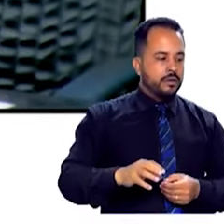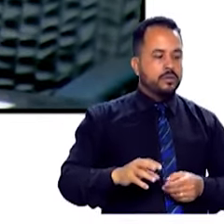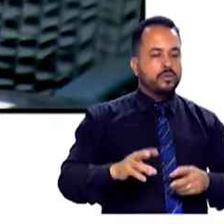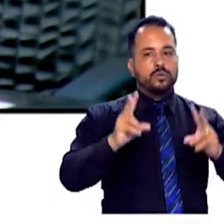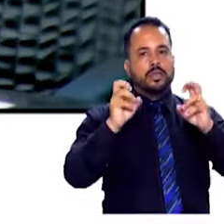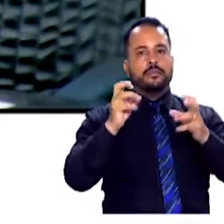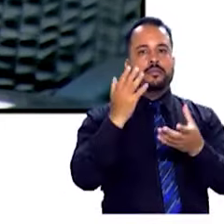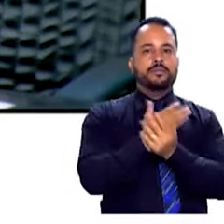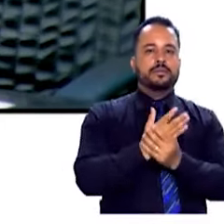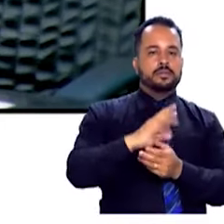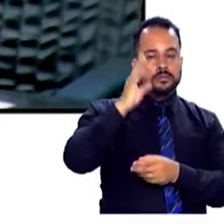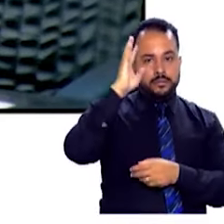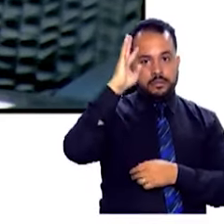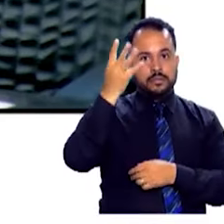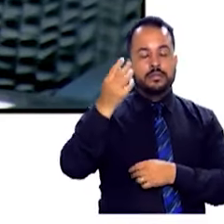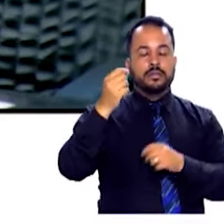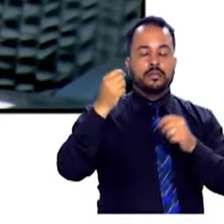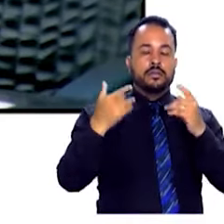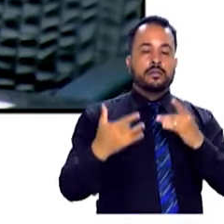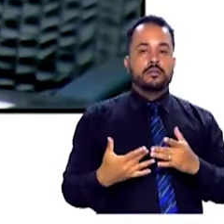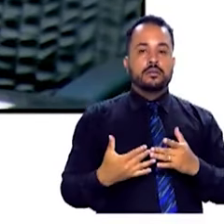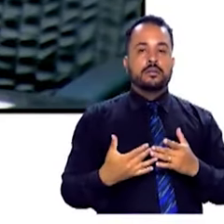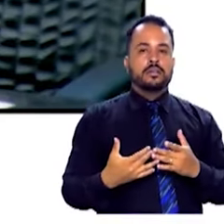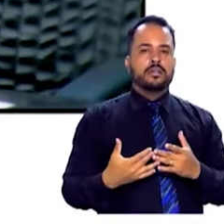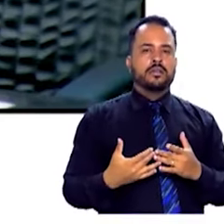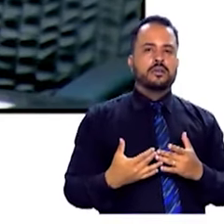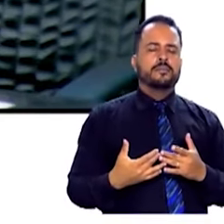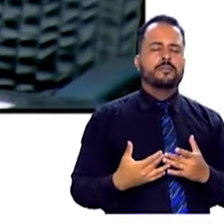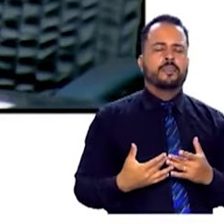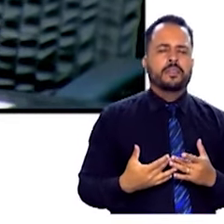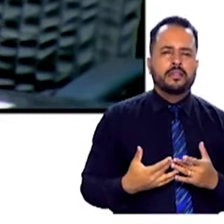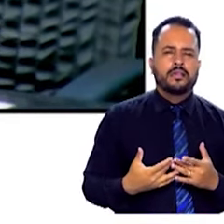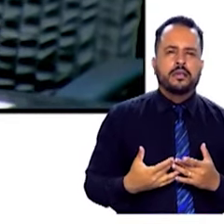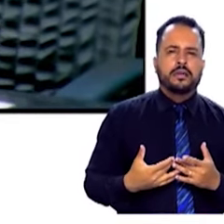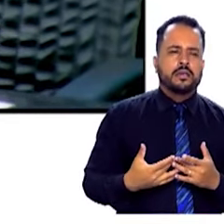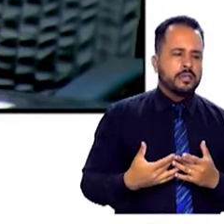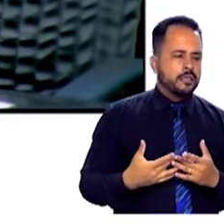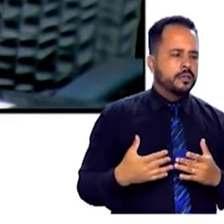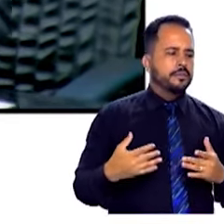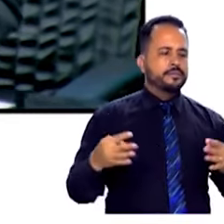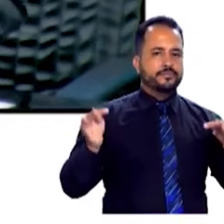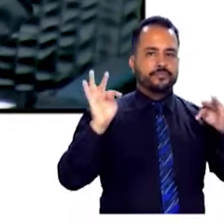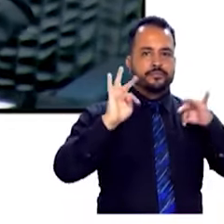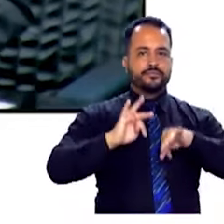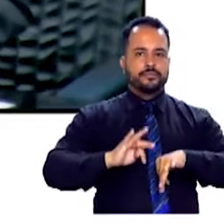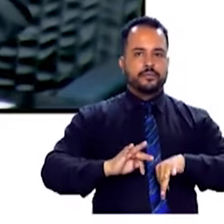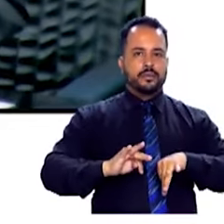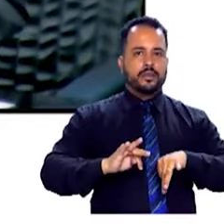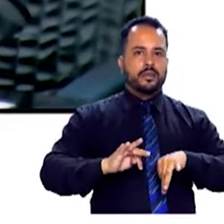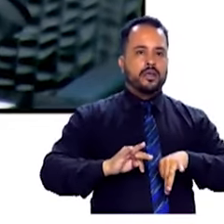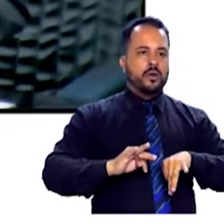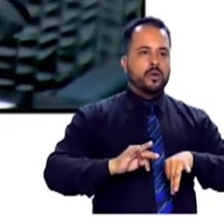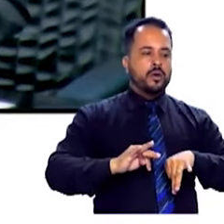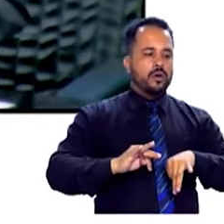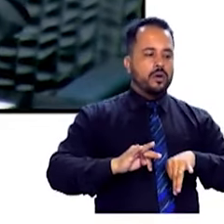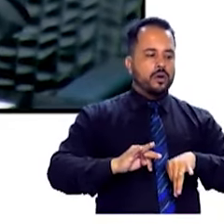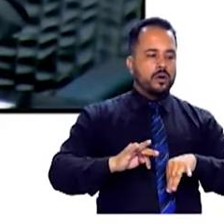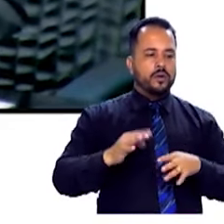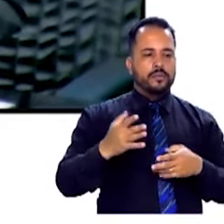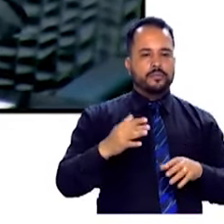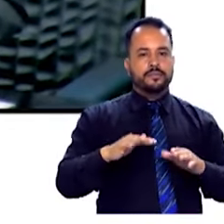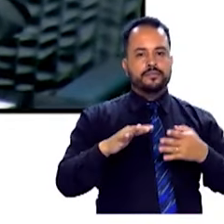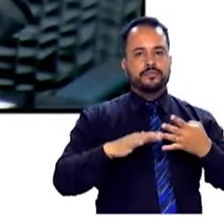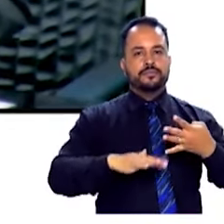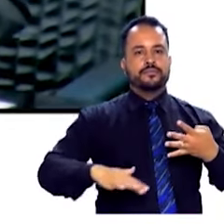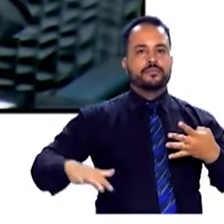não se exige O esgotamento das vias eh Ordinárias para provocar a suprema corte nos casos em que eh se entenda presente a gravidade